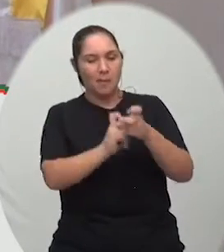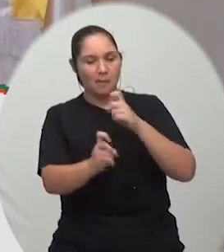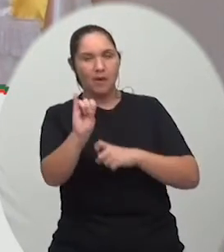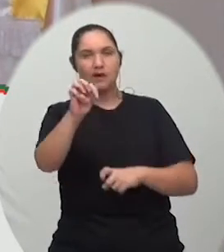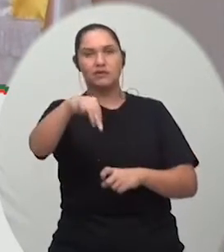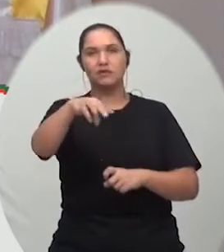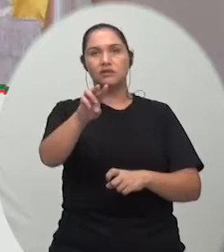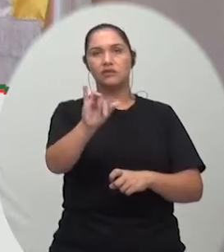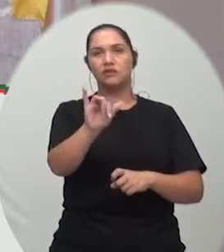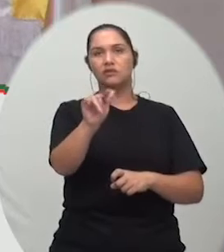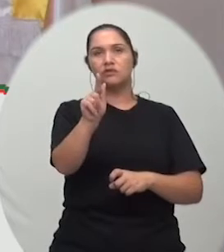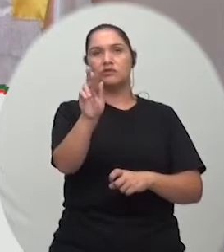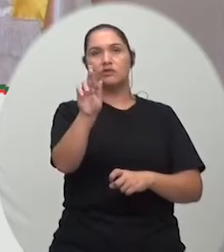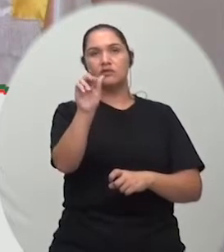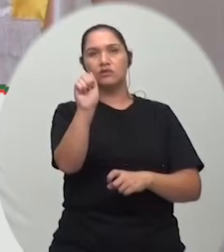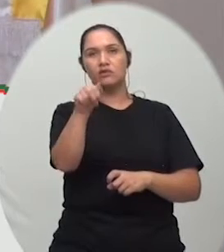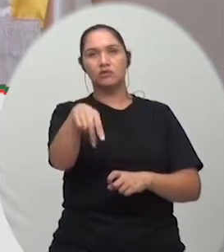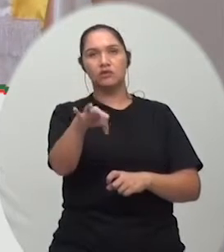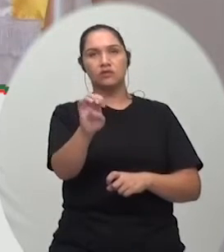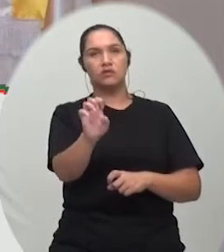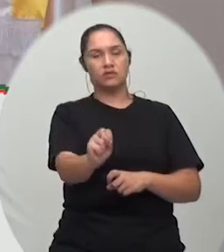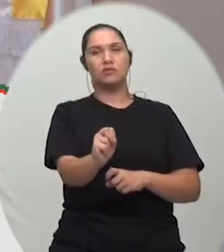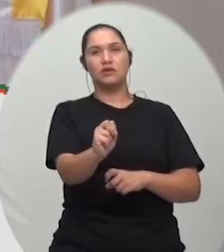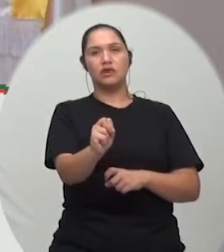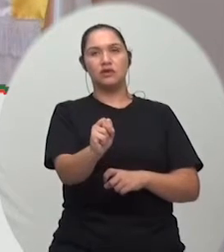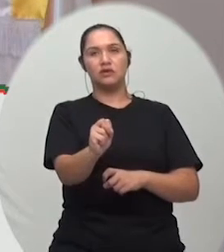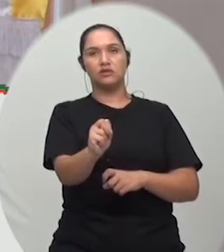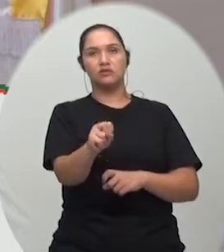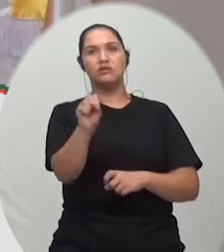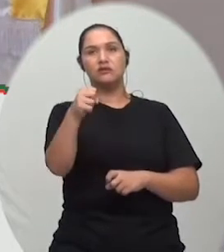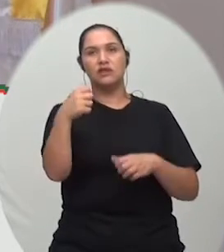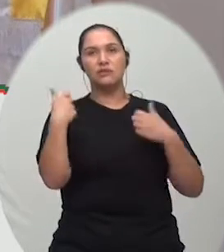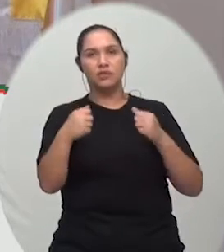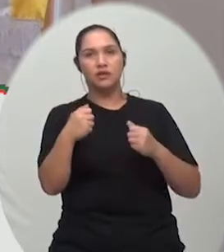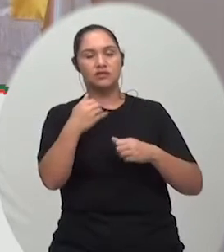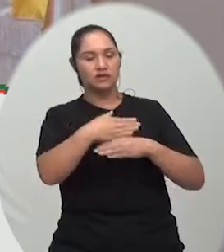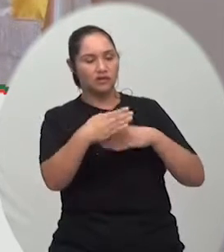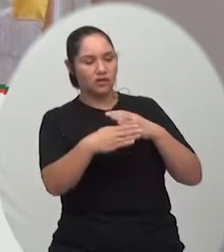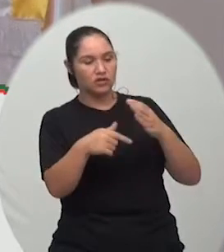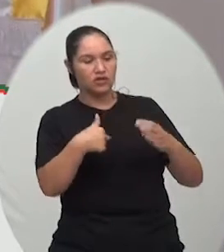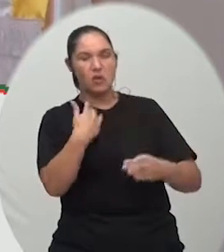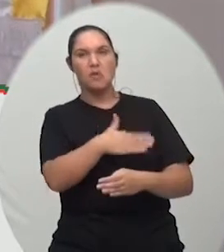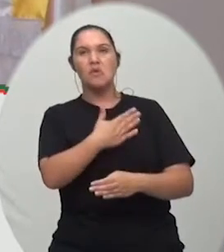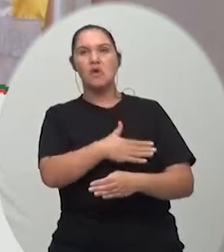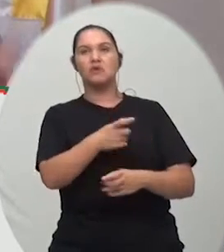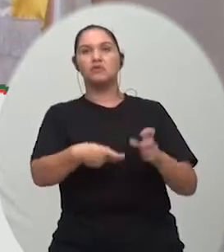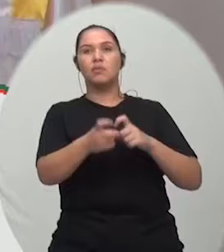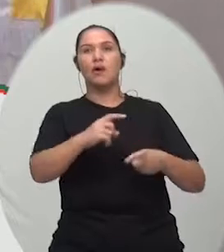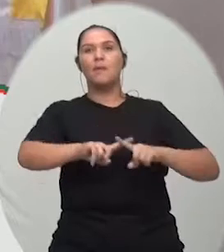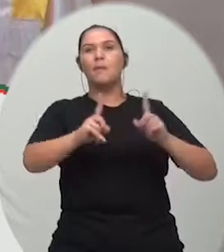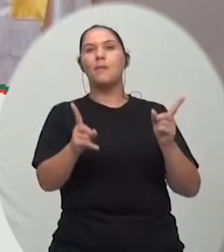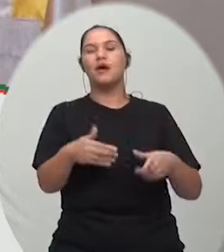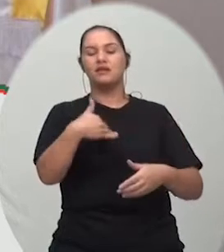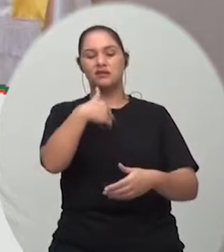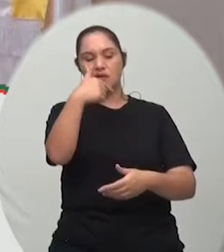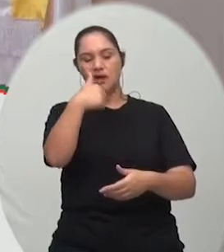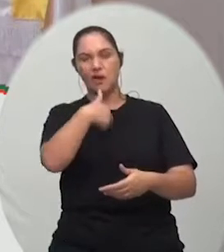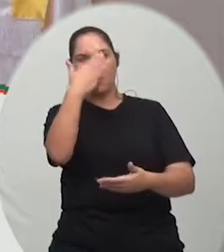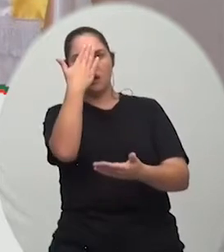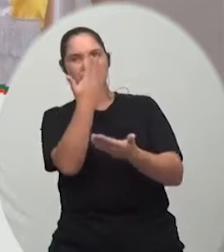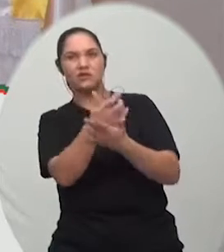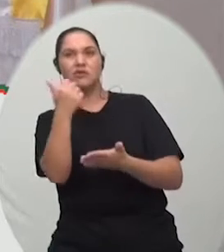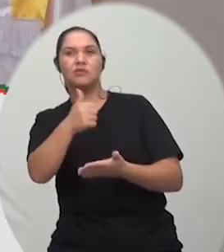fazer no Rio Mana, e eu sou um defensor daquela obra. Mas primeiro tinha que investir nas comunidades que estão lá